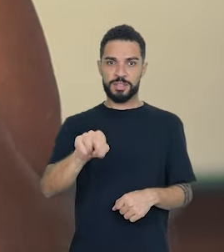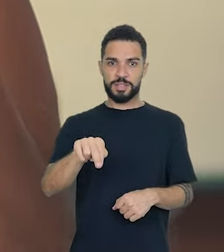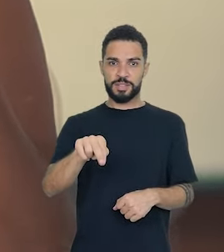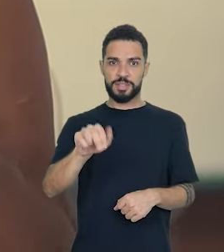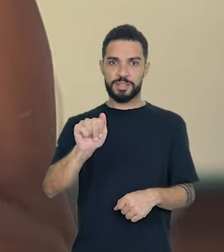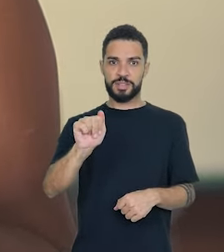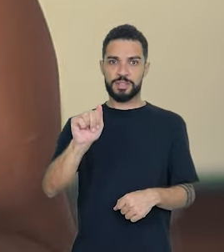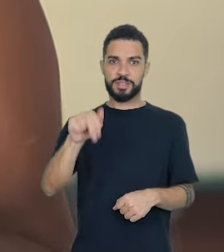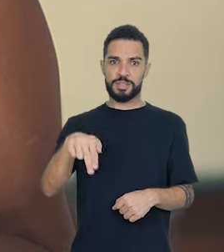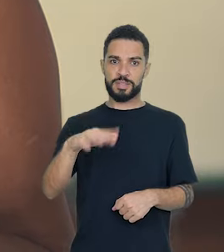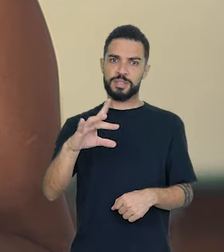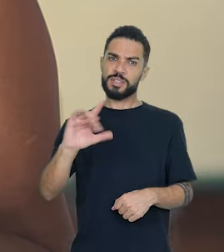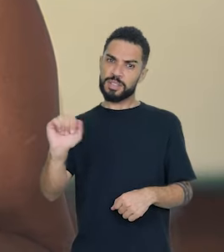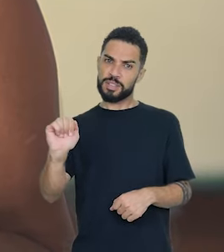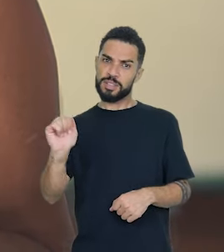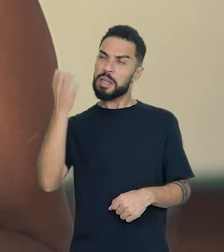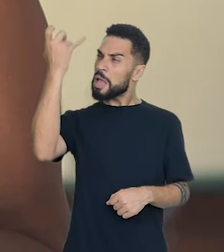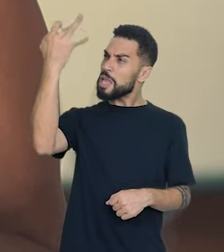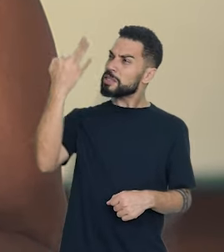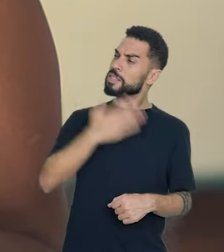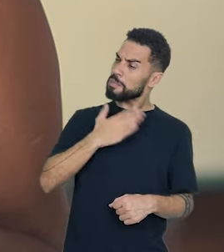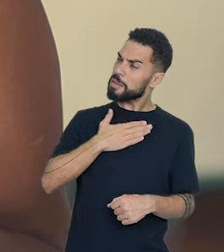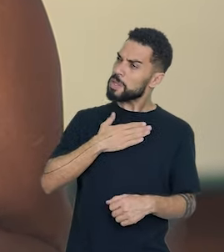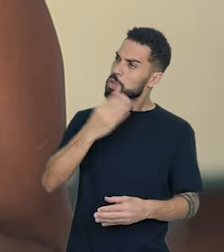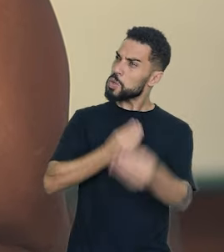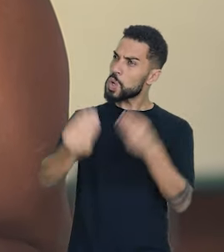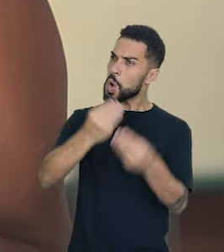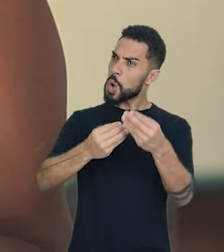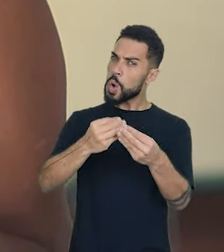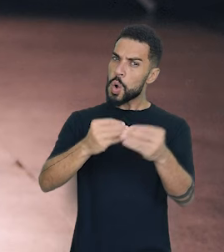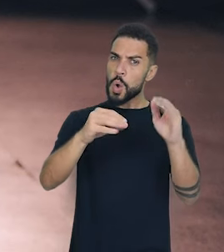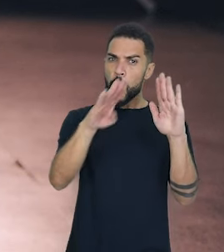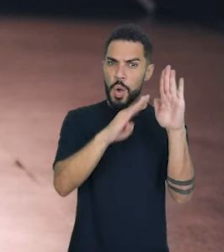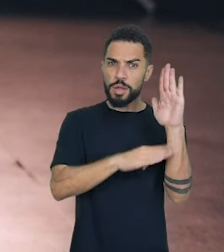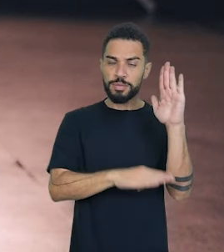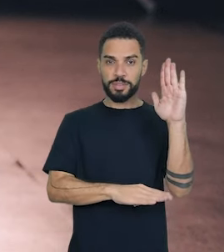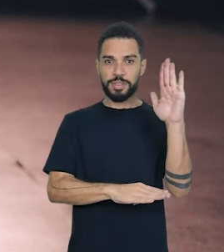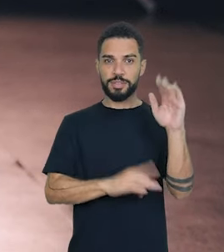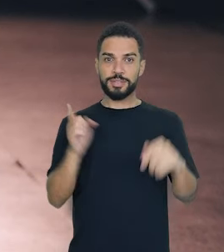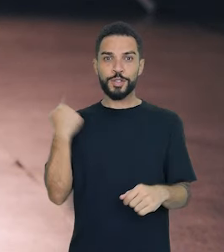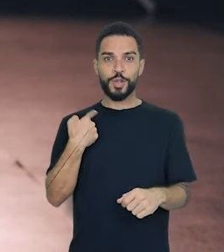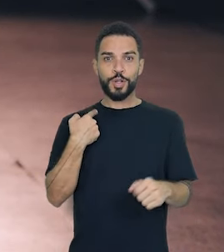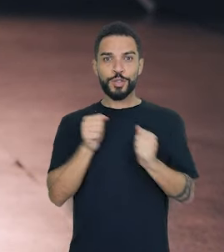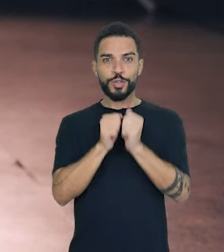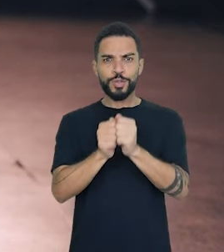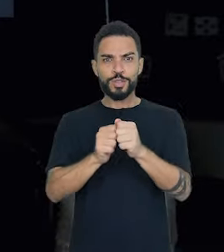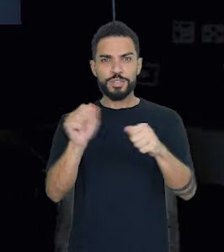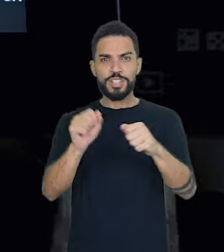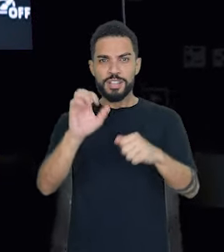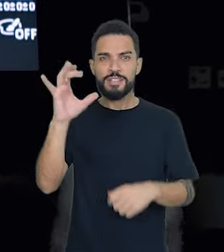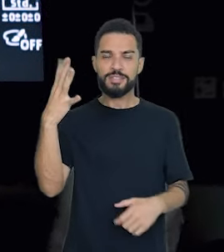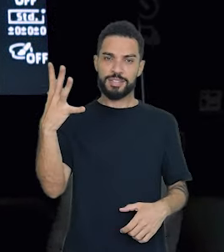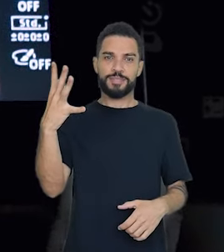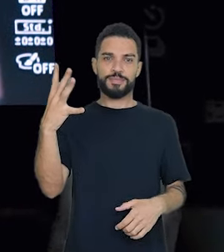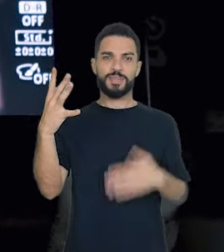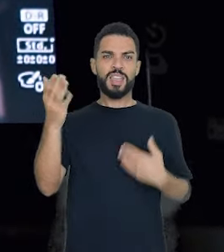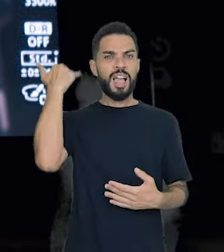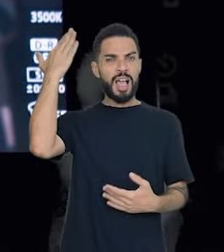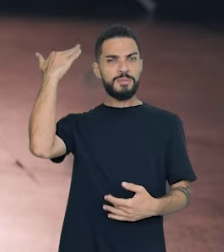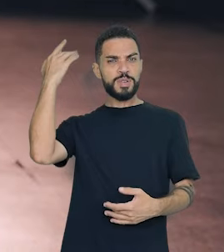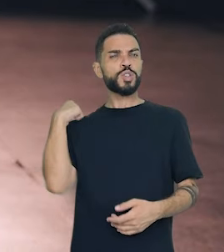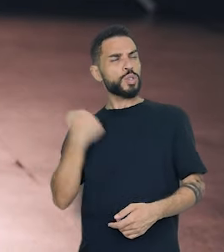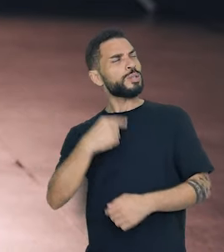vocês almejam esse projeto. Nós vamos colocar em prática. A gente vê, há um tempo atrás, a nossa preocupação era